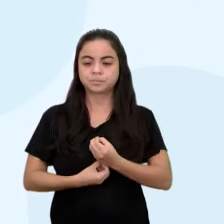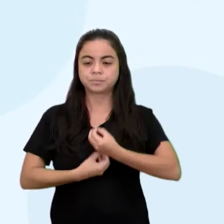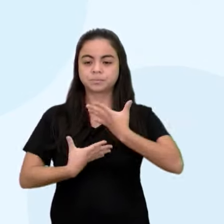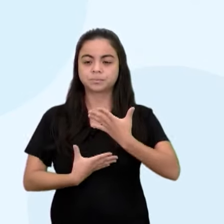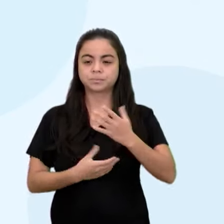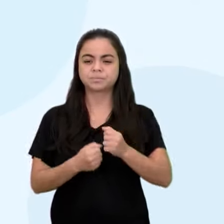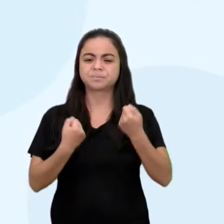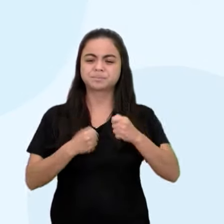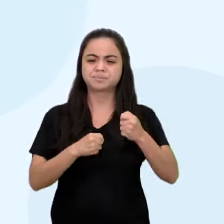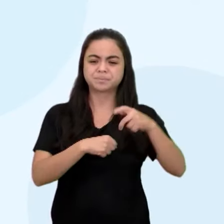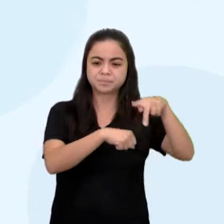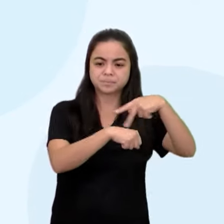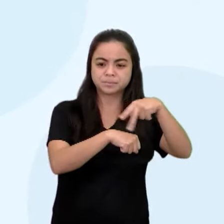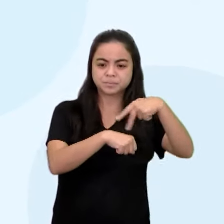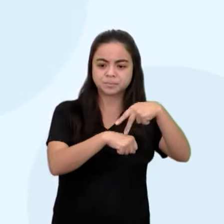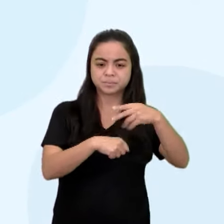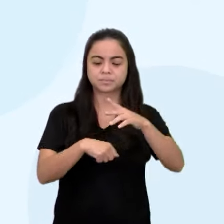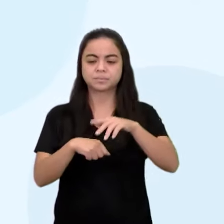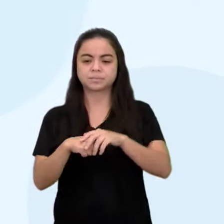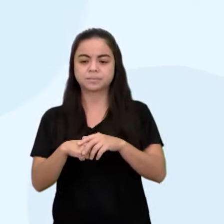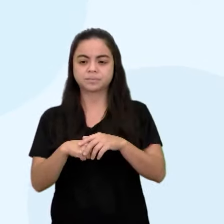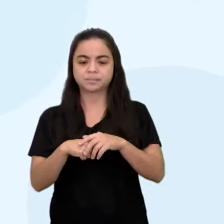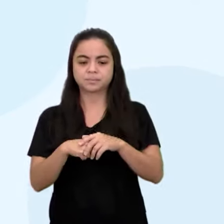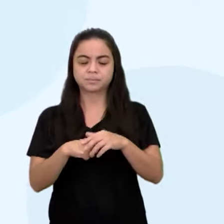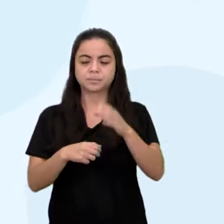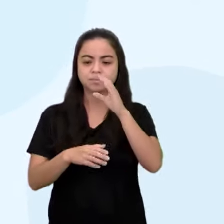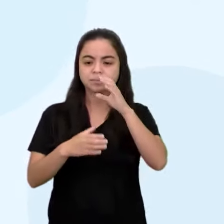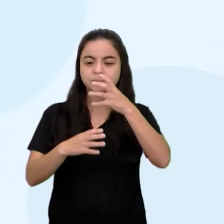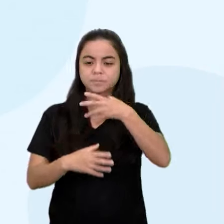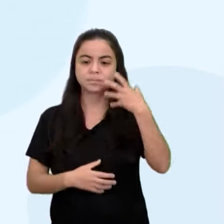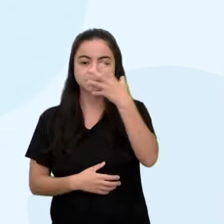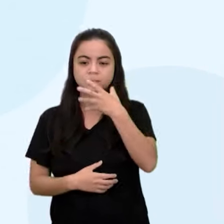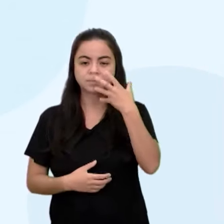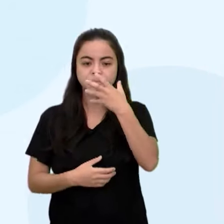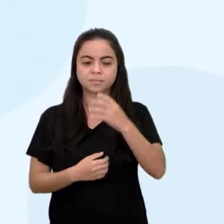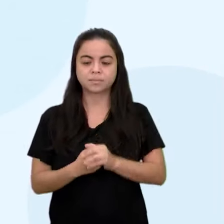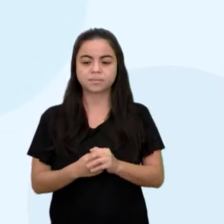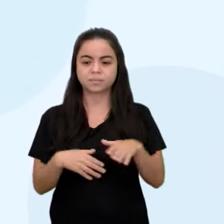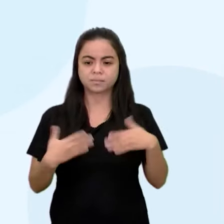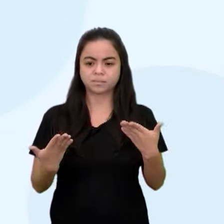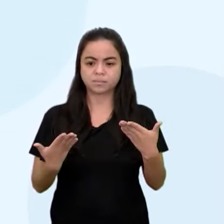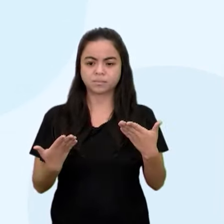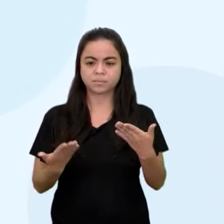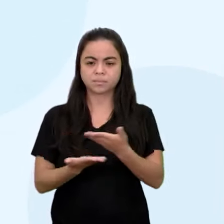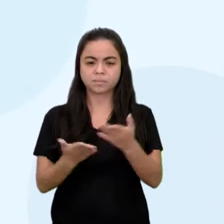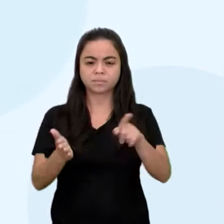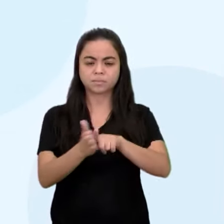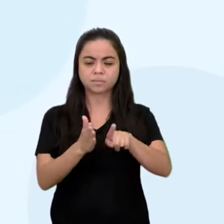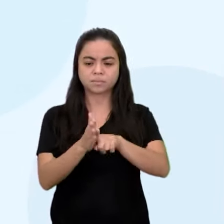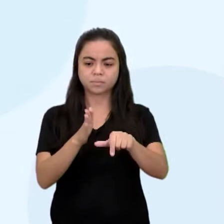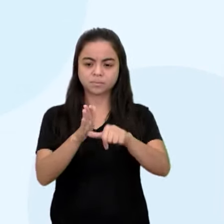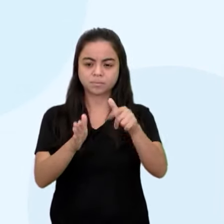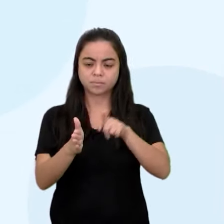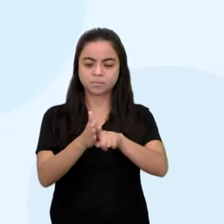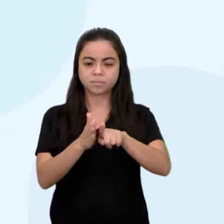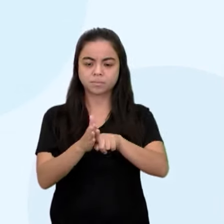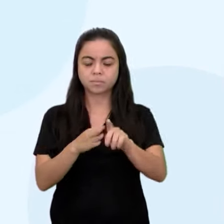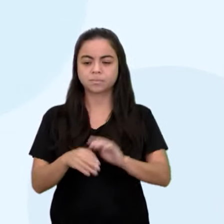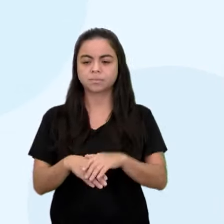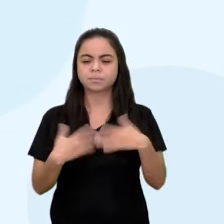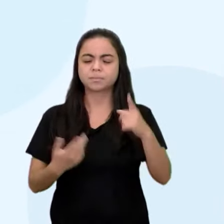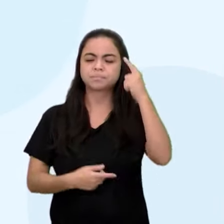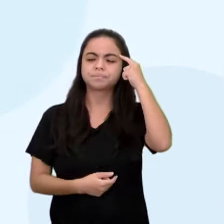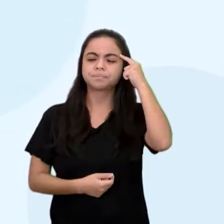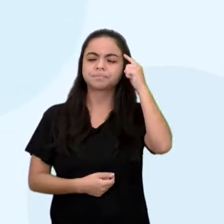interpretar, dançar, cantar? O que que vocês pensam sobre isso? Então, essa primeira pergunta aí no ar. Mas